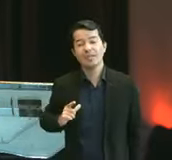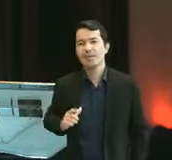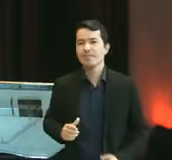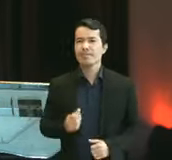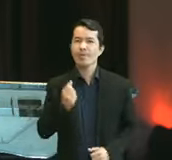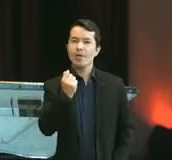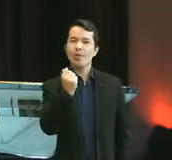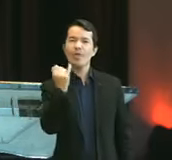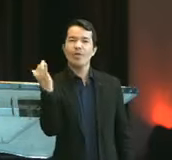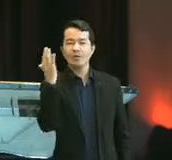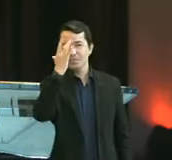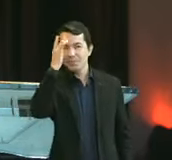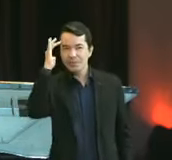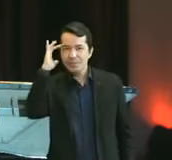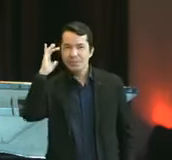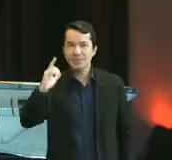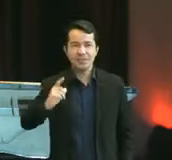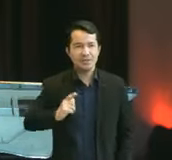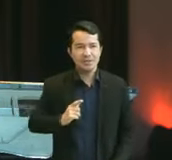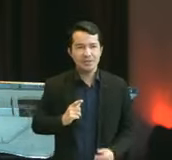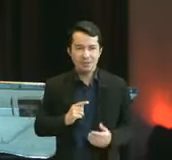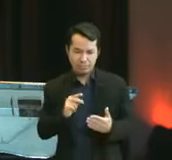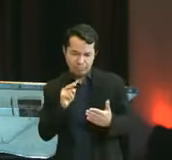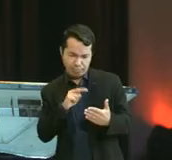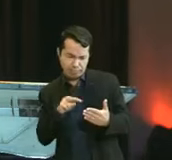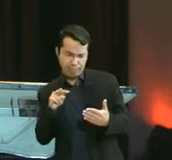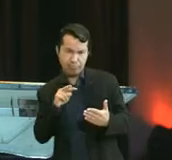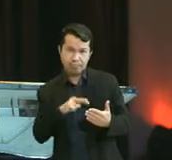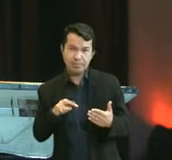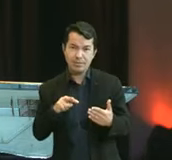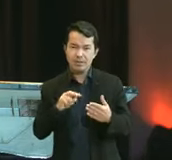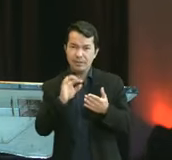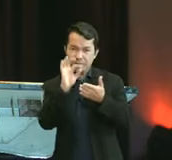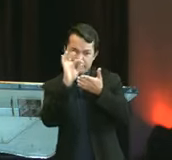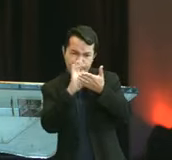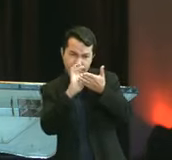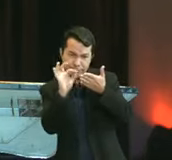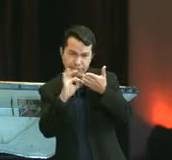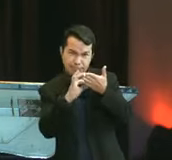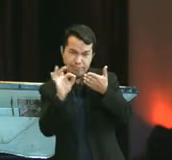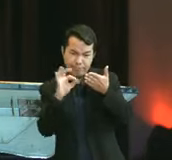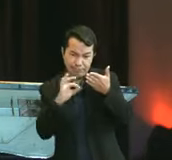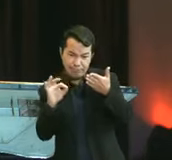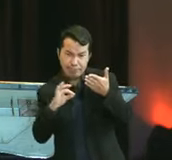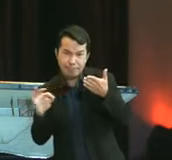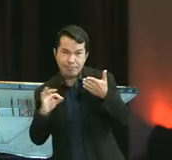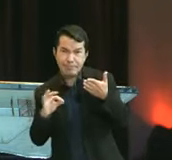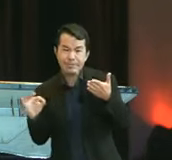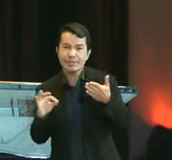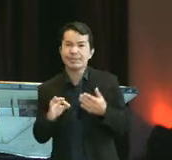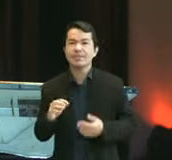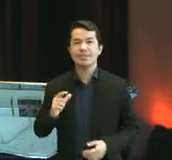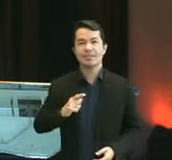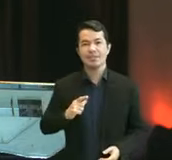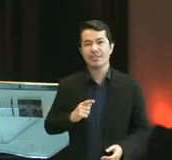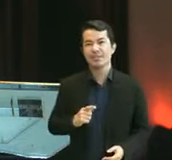tentando decifrar a cifra ali, as notas de uma canção. A gente